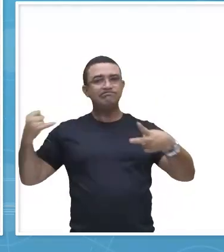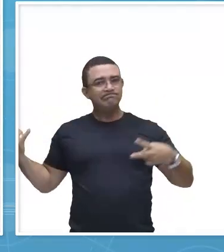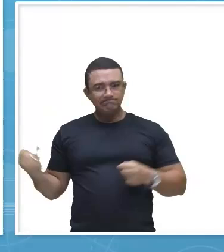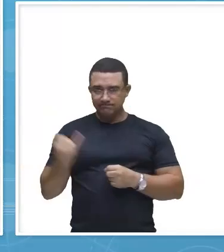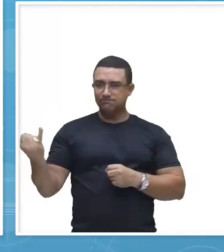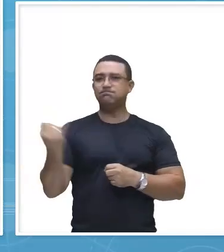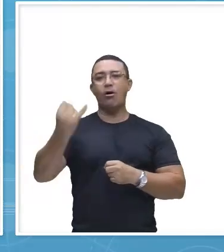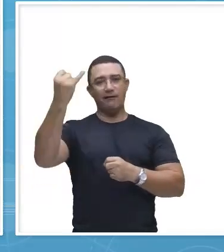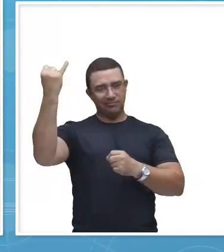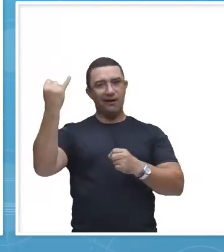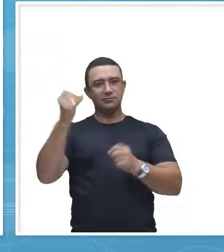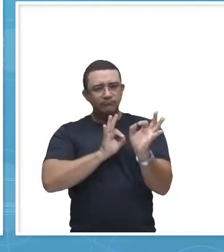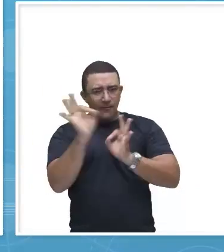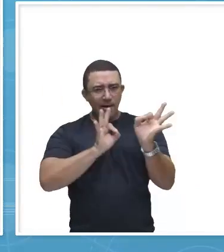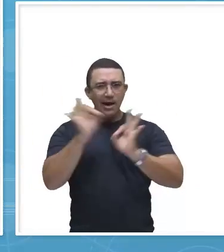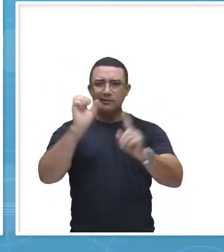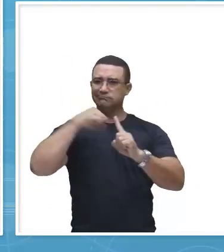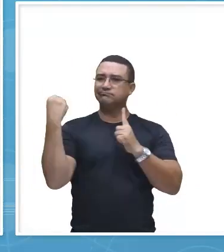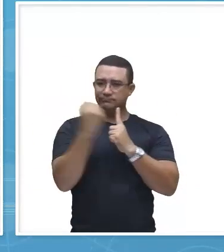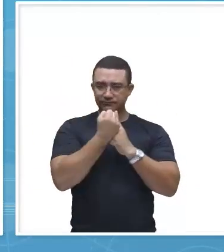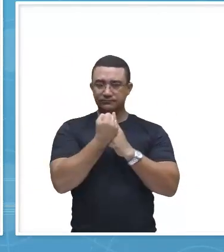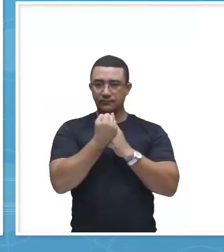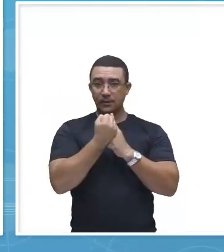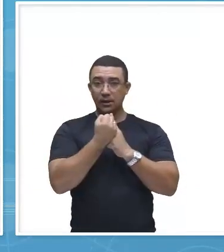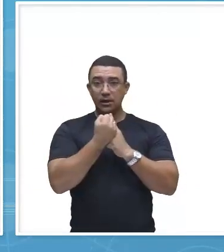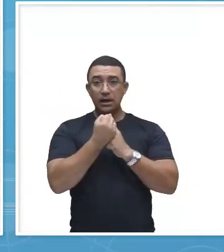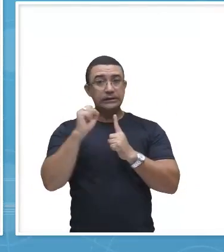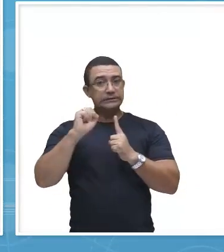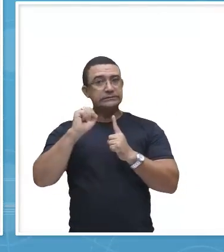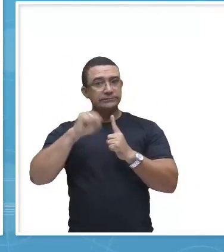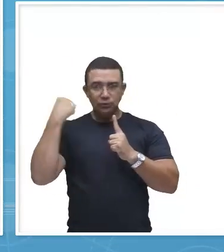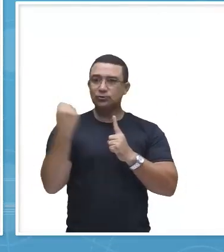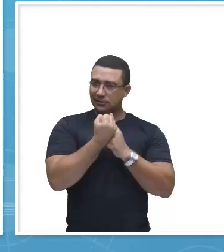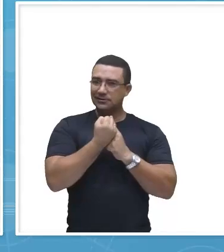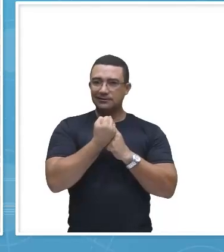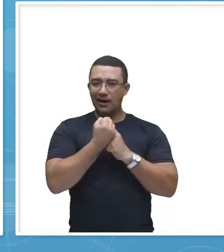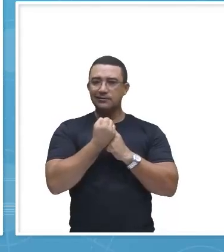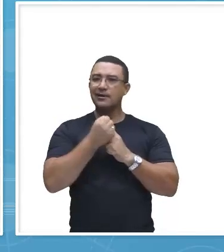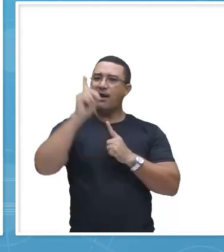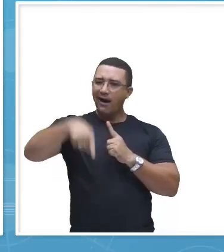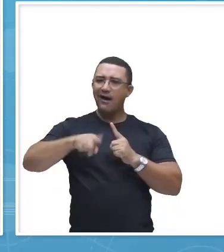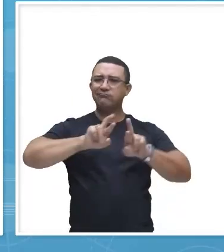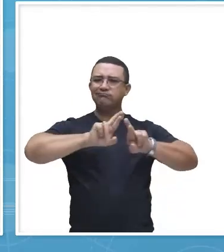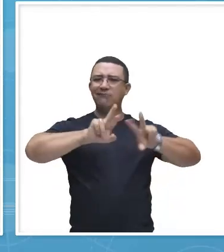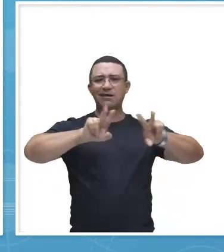sociedade. Como eu te disse, por exemplo, a sociedade ela é muito